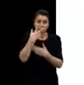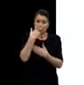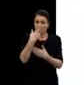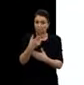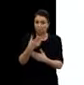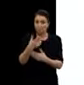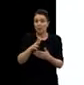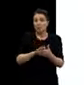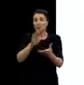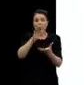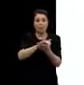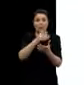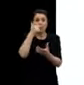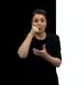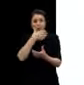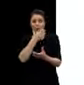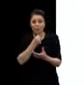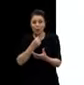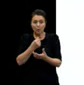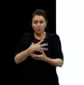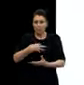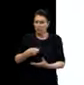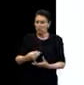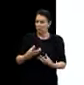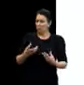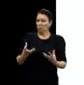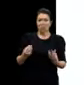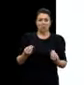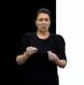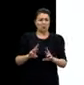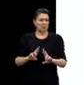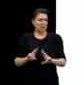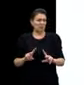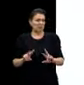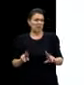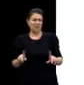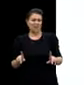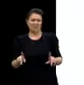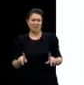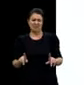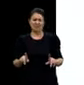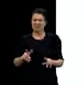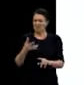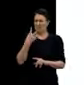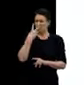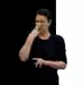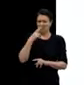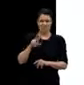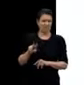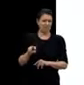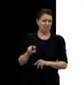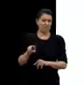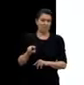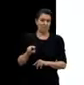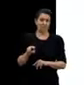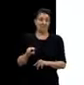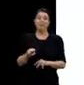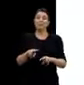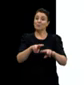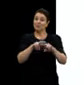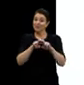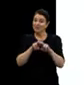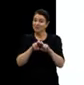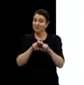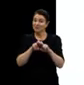casal, né, tem filhos diferentes. Às vezes, não tão diferentes, né, mas a diferença também, aqui um exemplo, né, é a